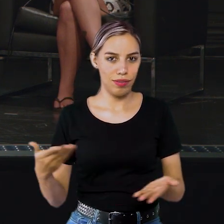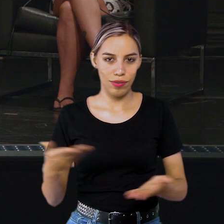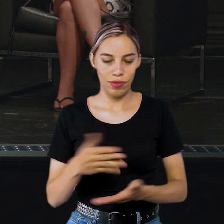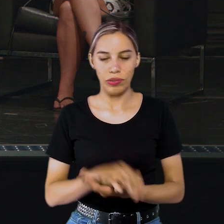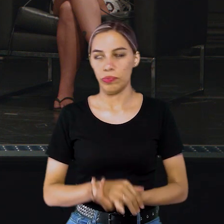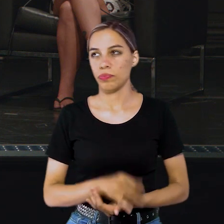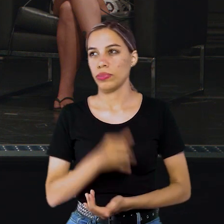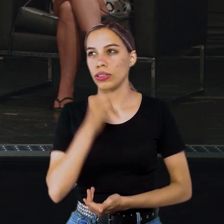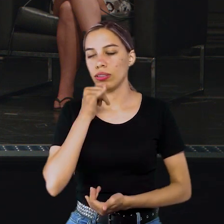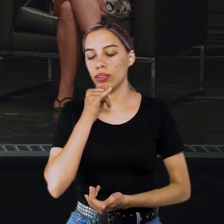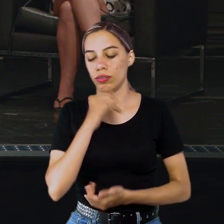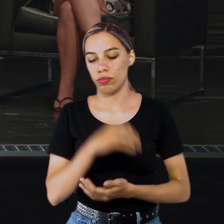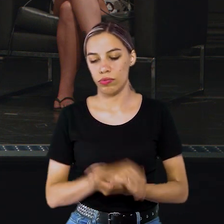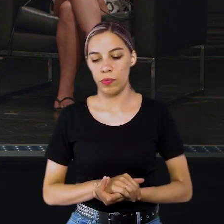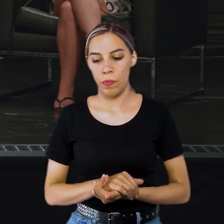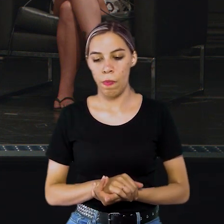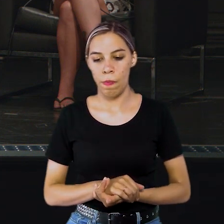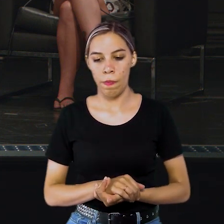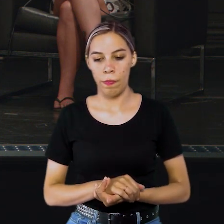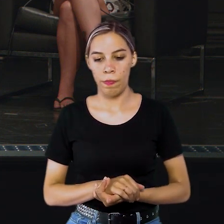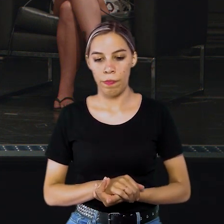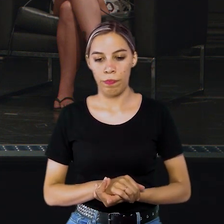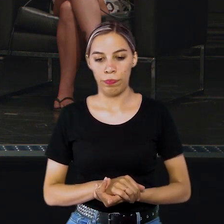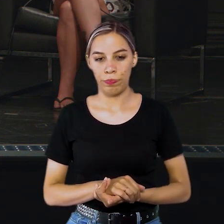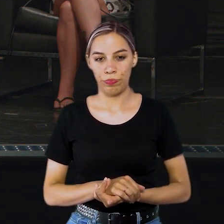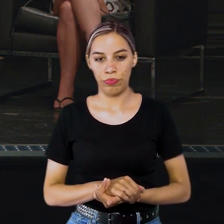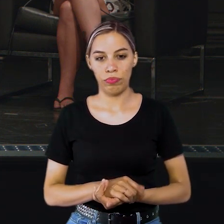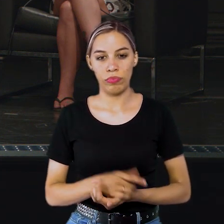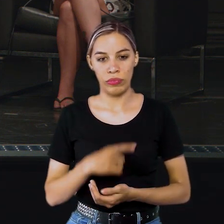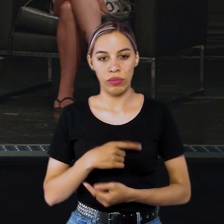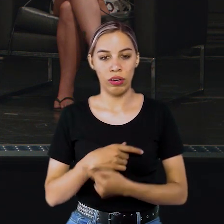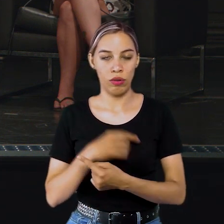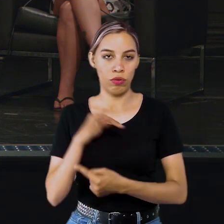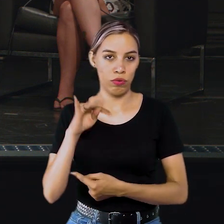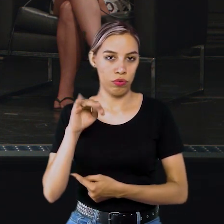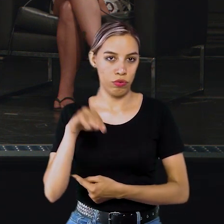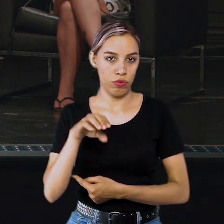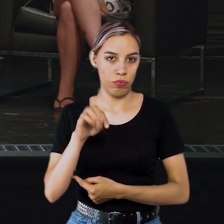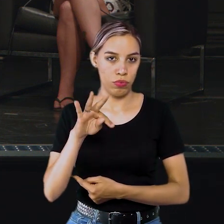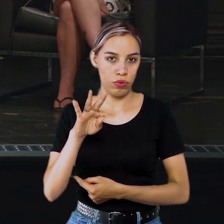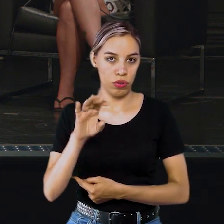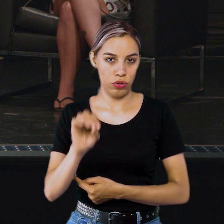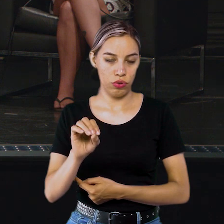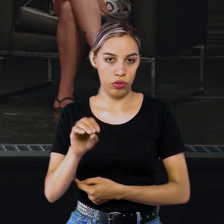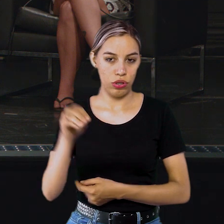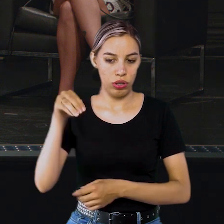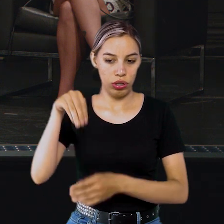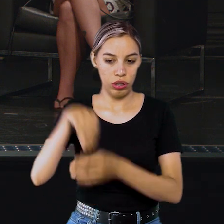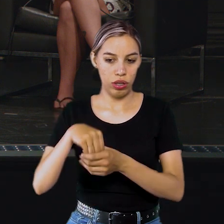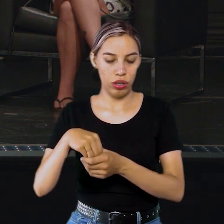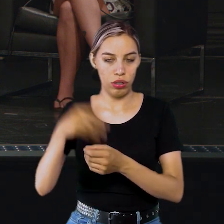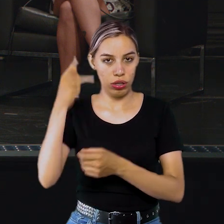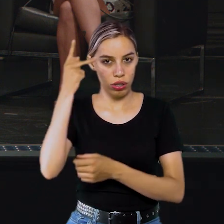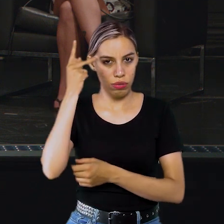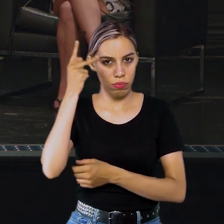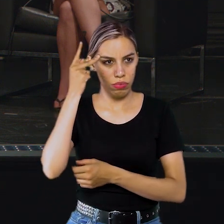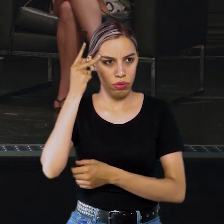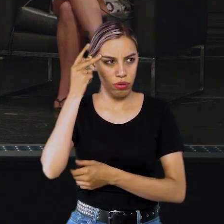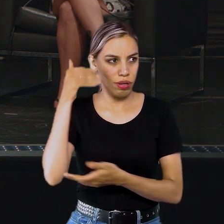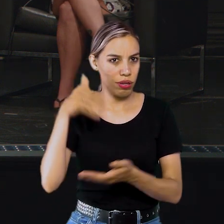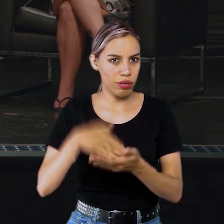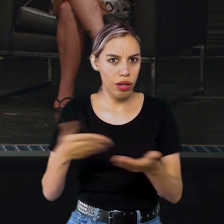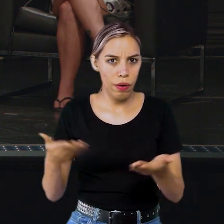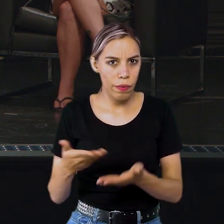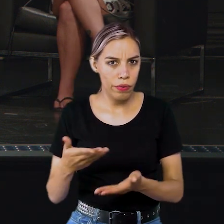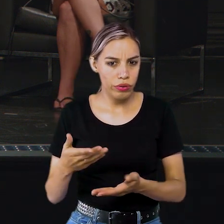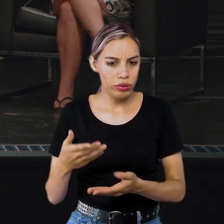a gente tem aqui o Tiamão Timóteo, Guarani de São Paulo, e até hoje tem pessoas em São